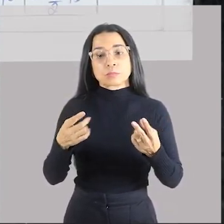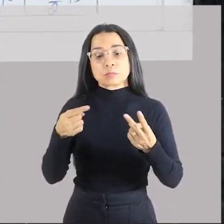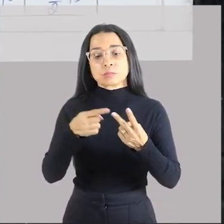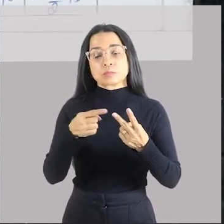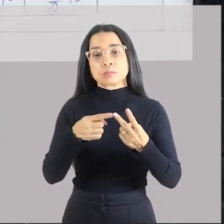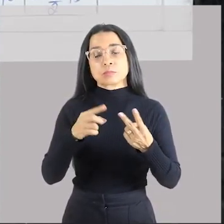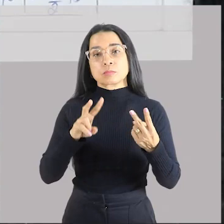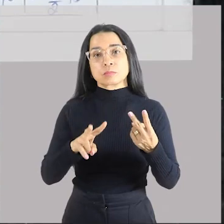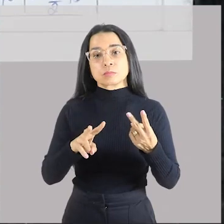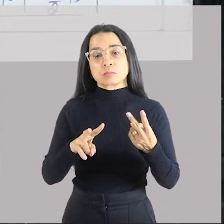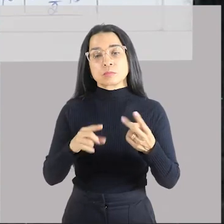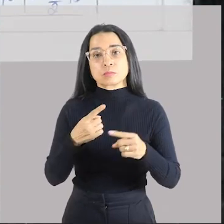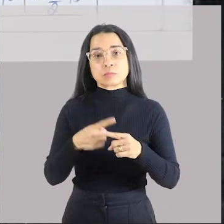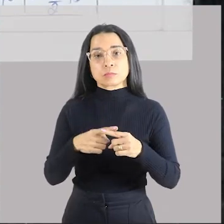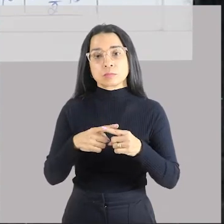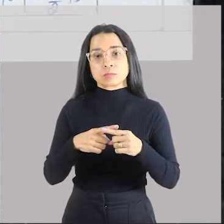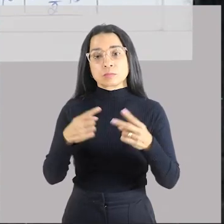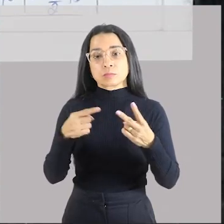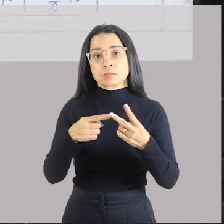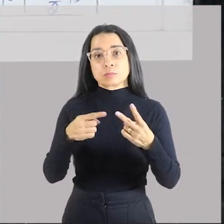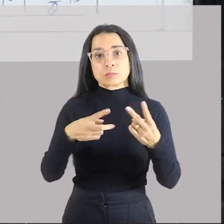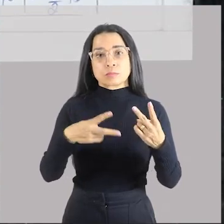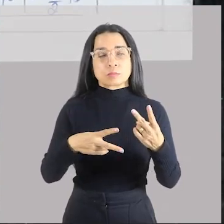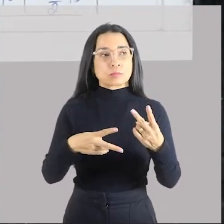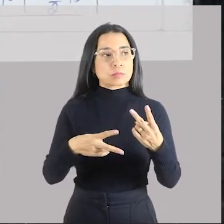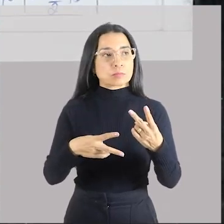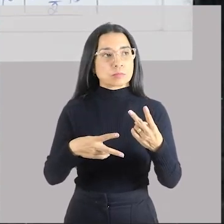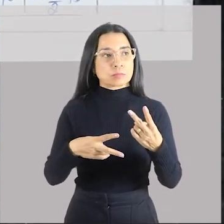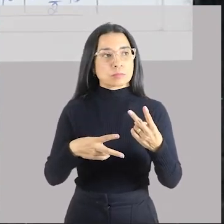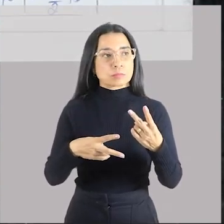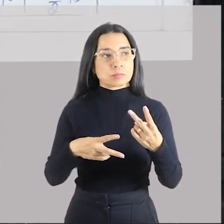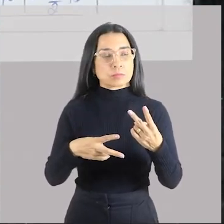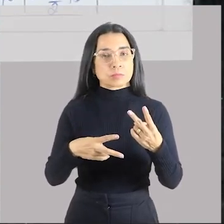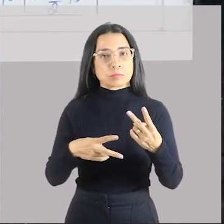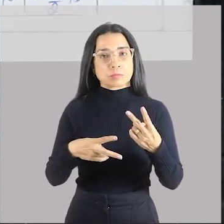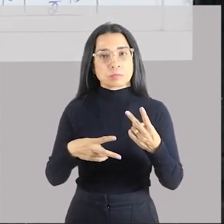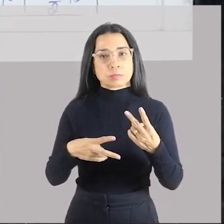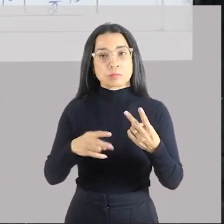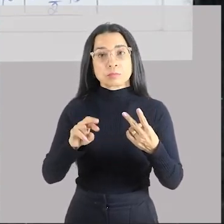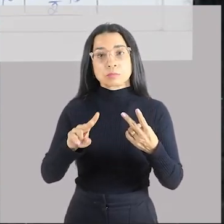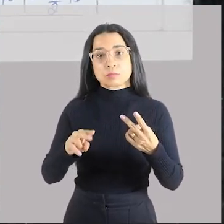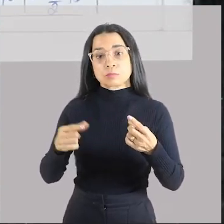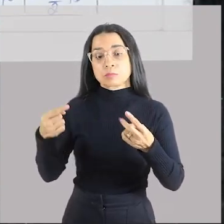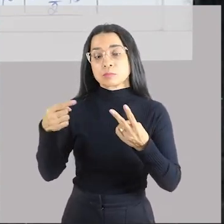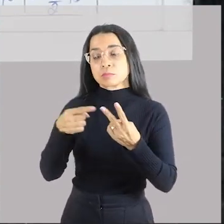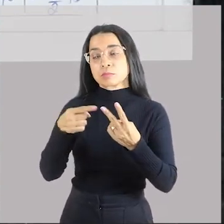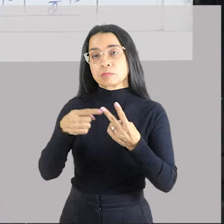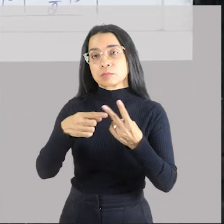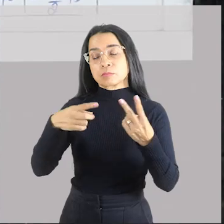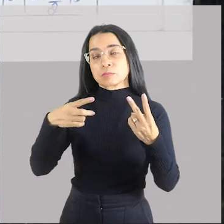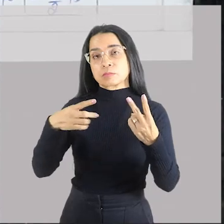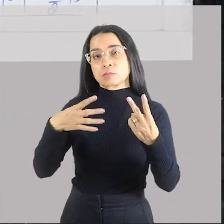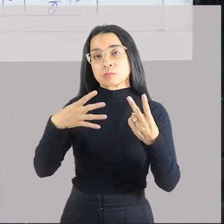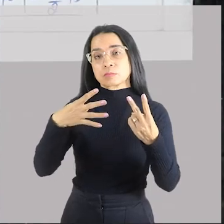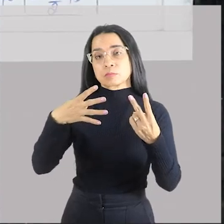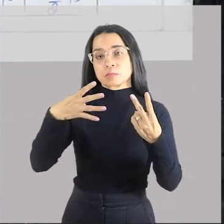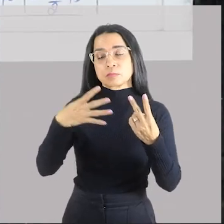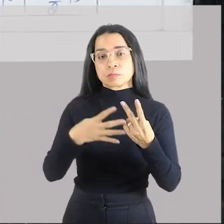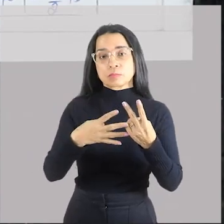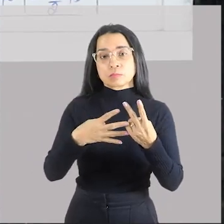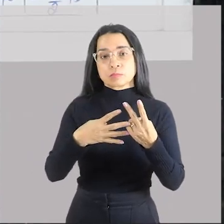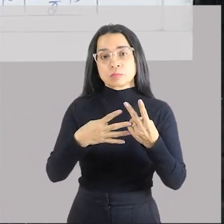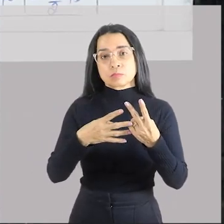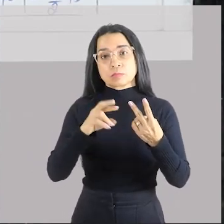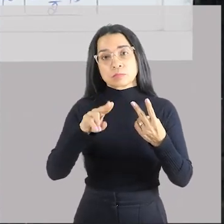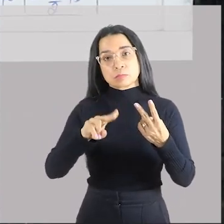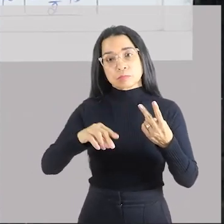raiz de 2 vezes raiz de 2 dá raiz quadrada de 4, não é isso? E a raiz quadrada de 4 é